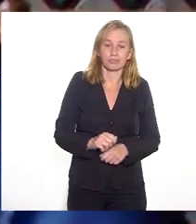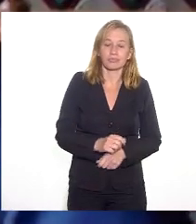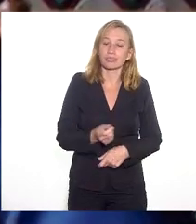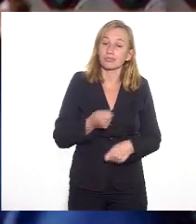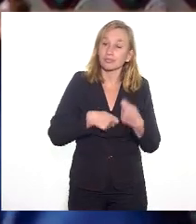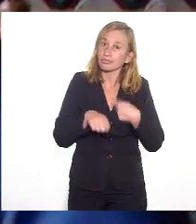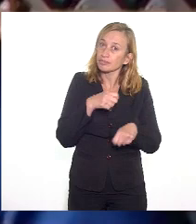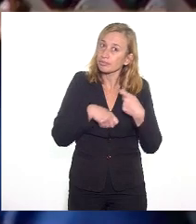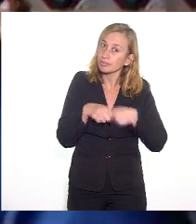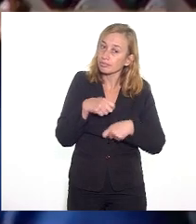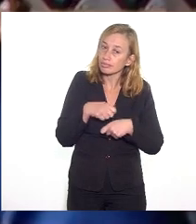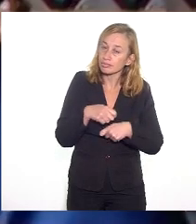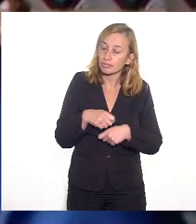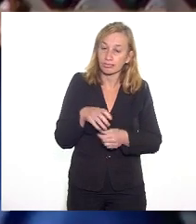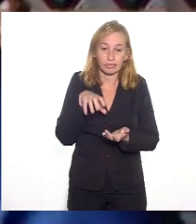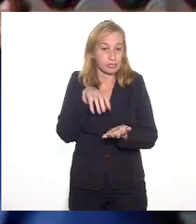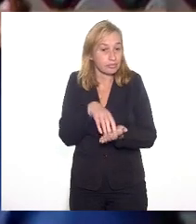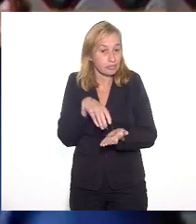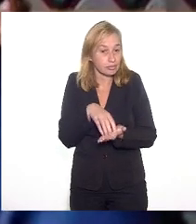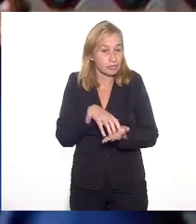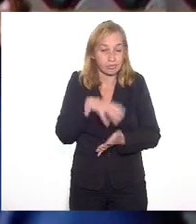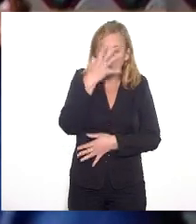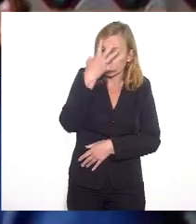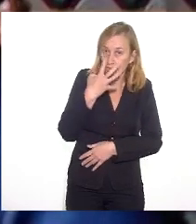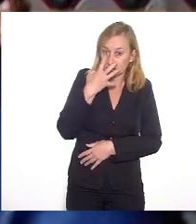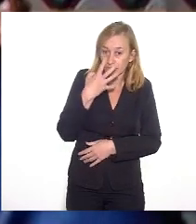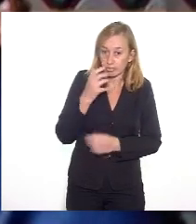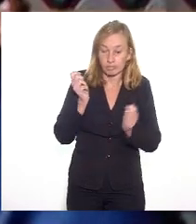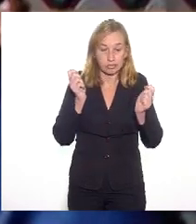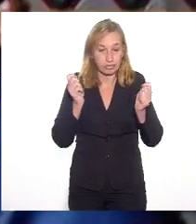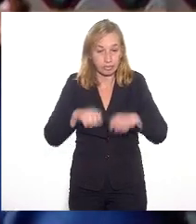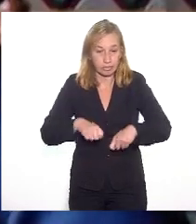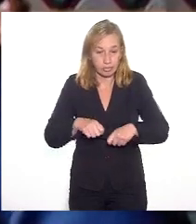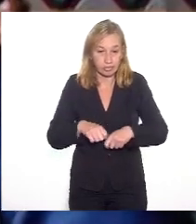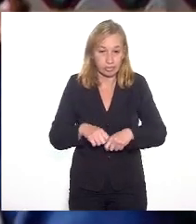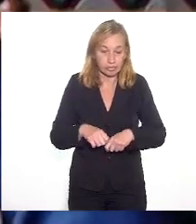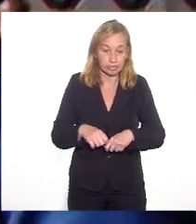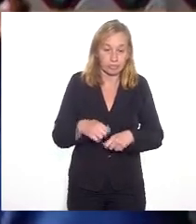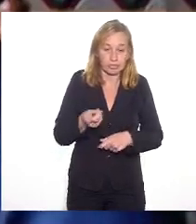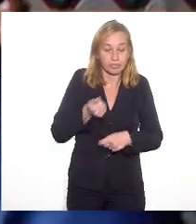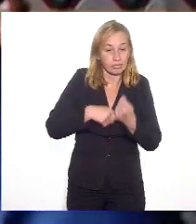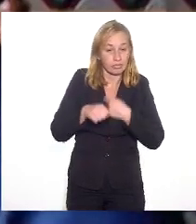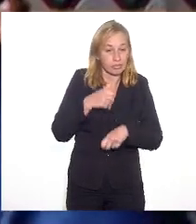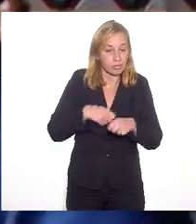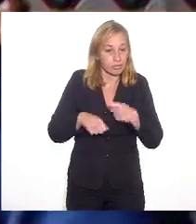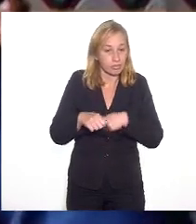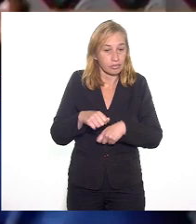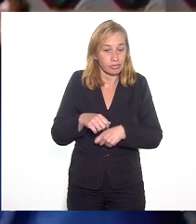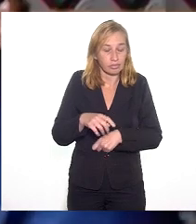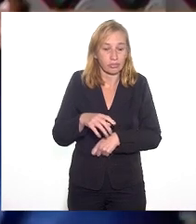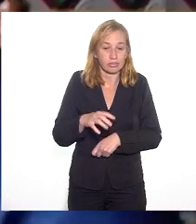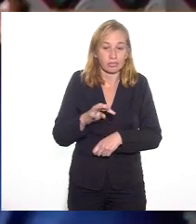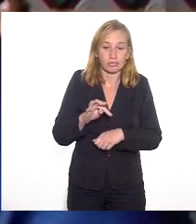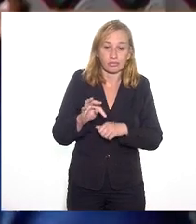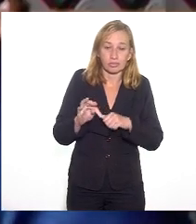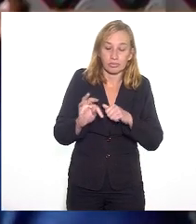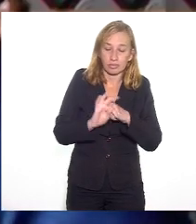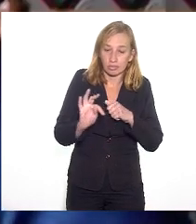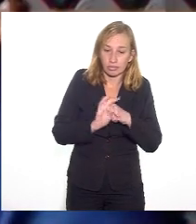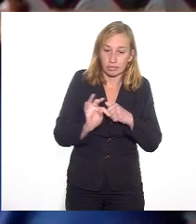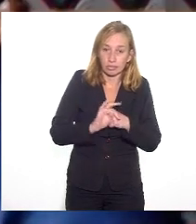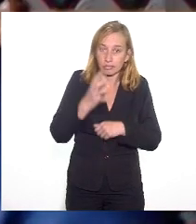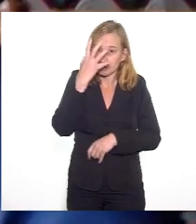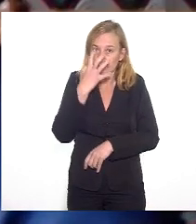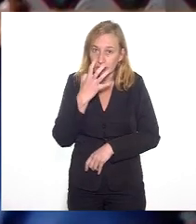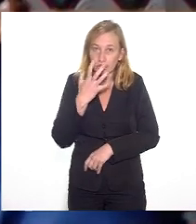administrar com centralidade, com celeridade, com capacidade econômica, técnica e científica, crises que virão.